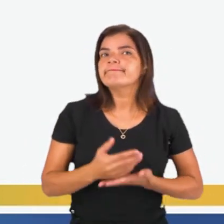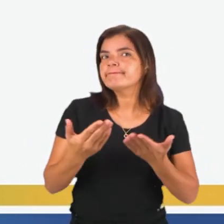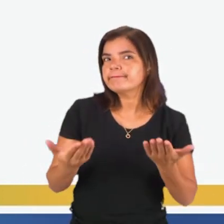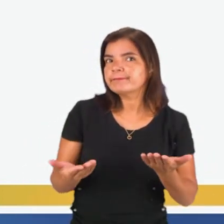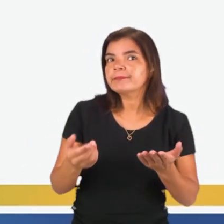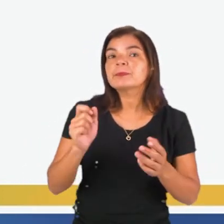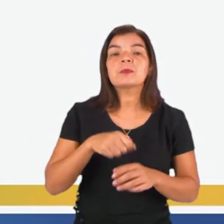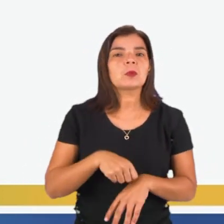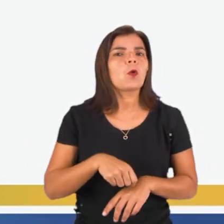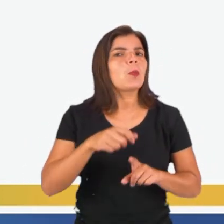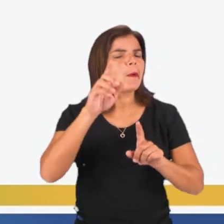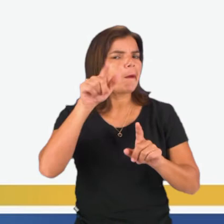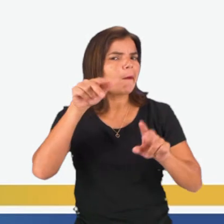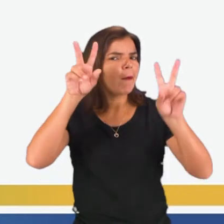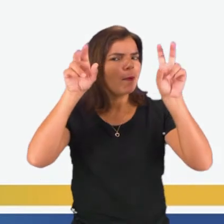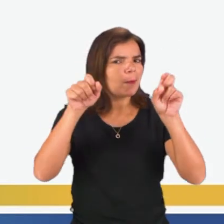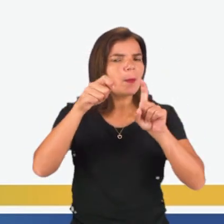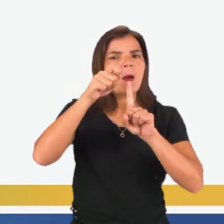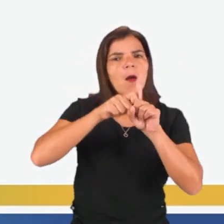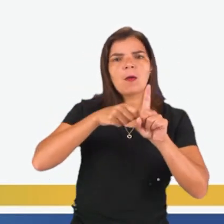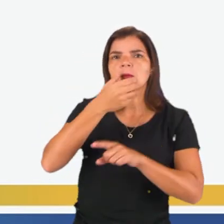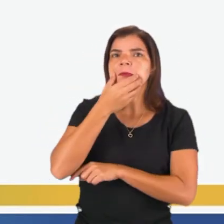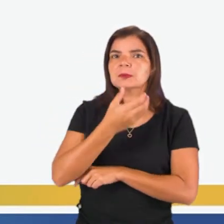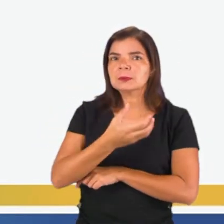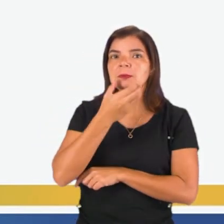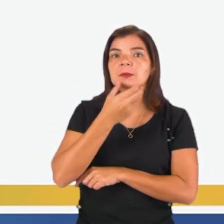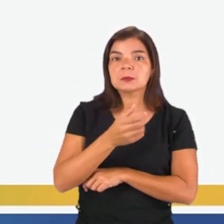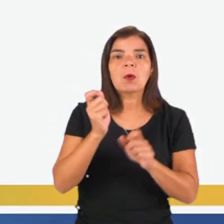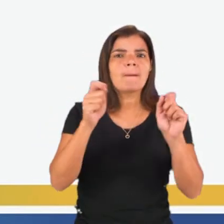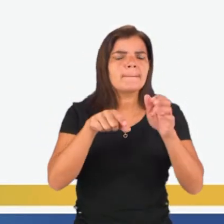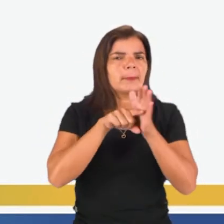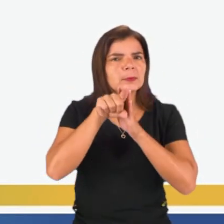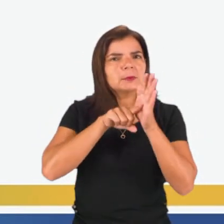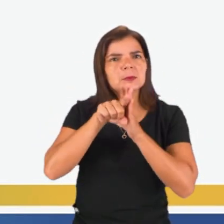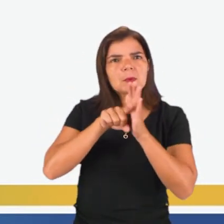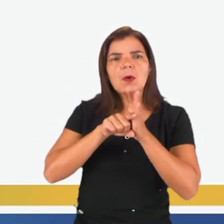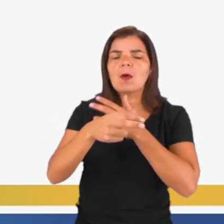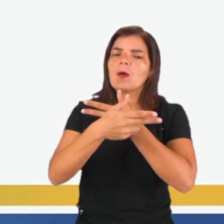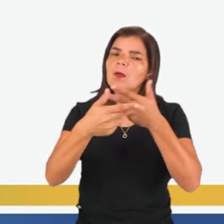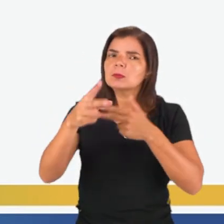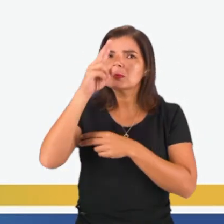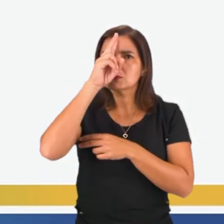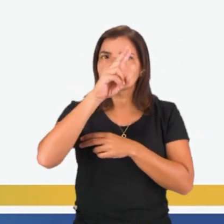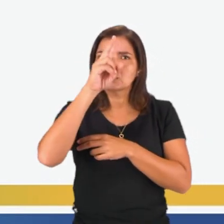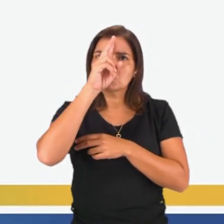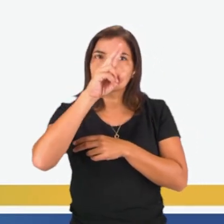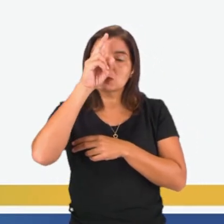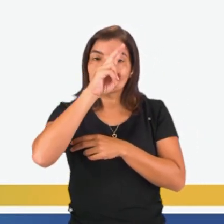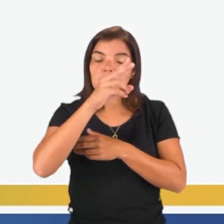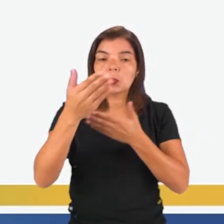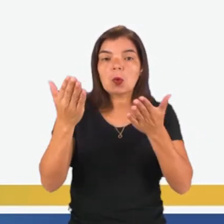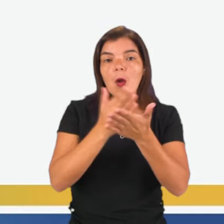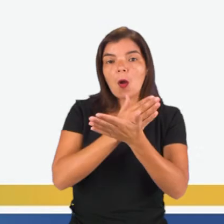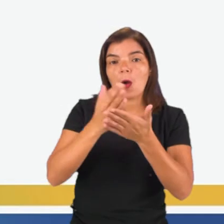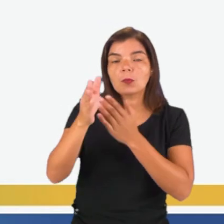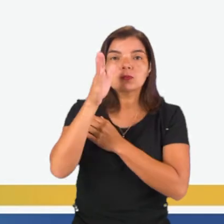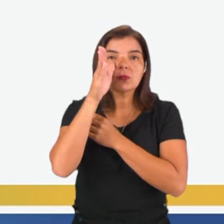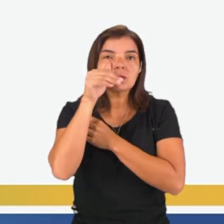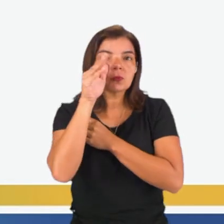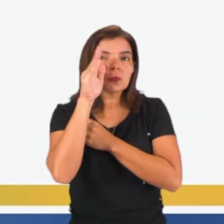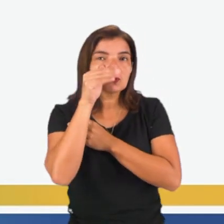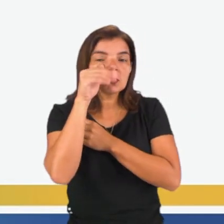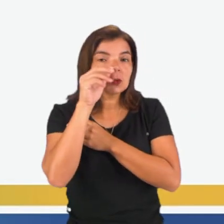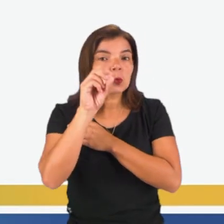Dessa forma, se o tema for mês de Natal, você poderá pesquisar algo sobre a história,